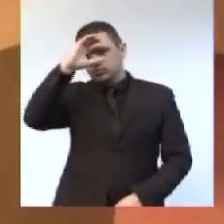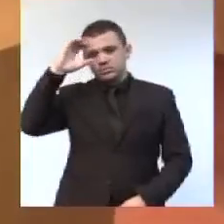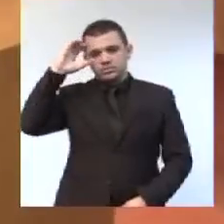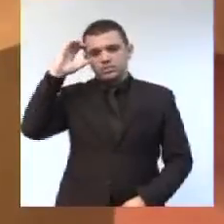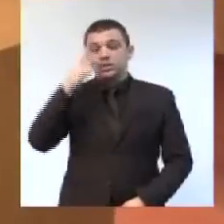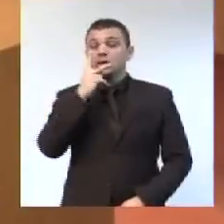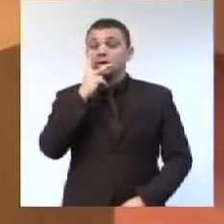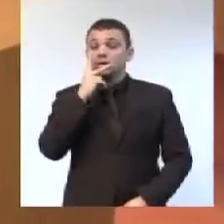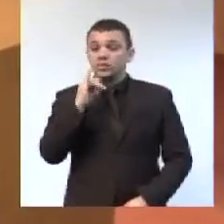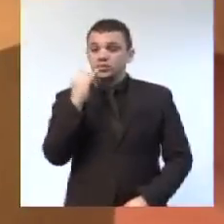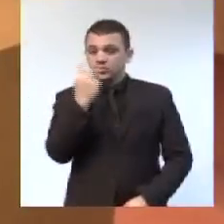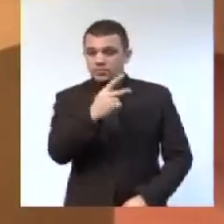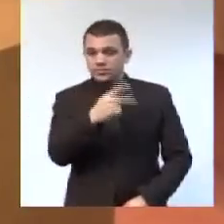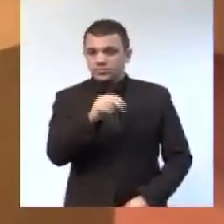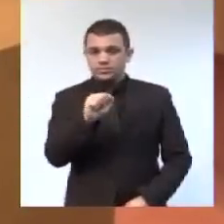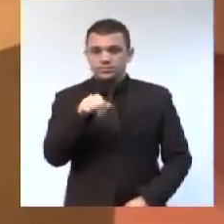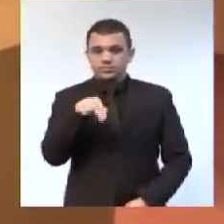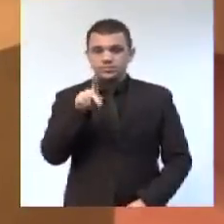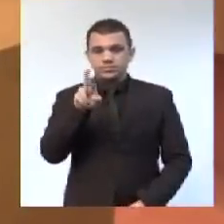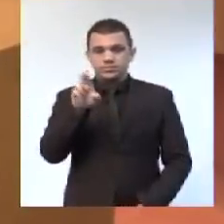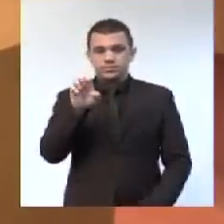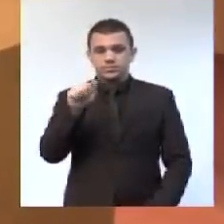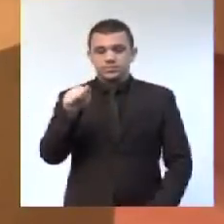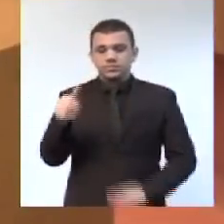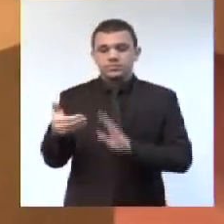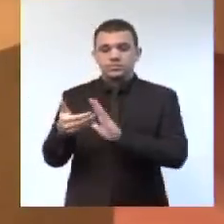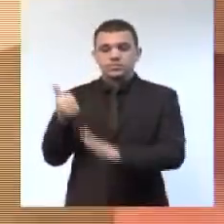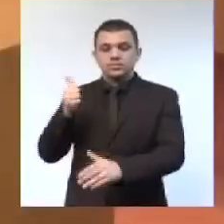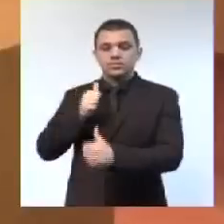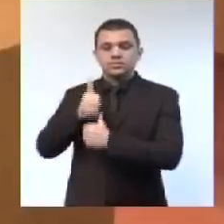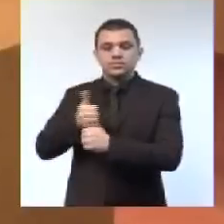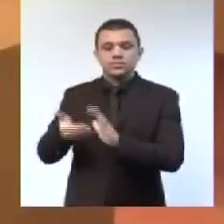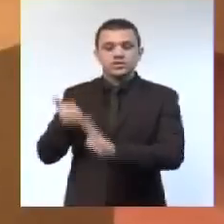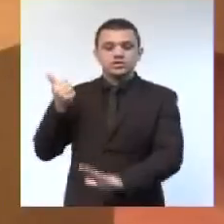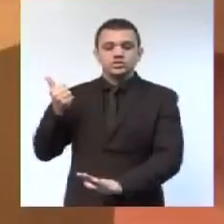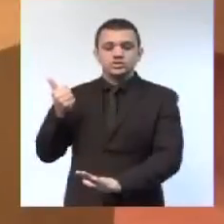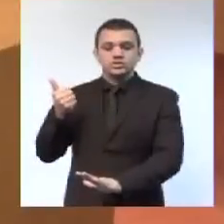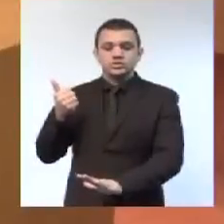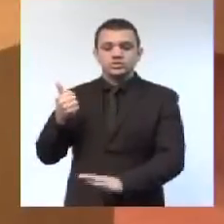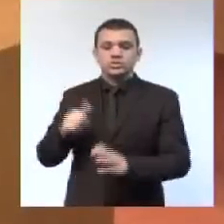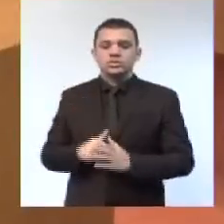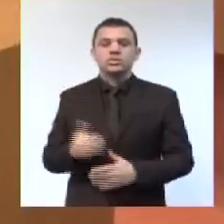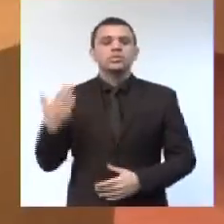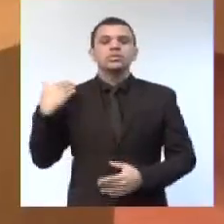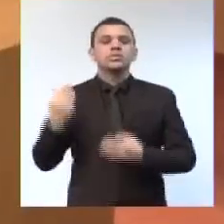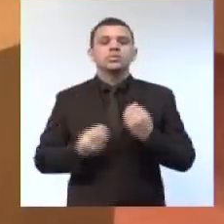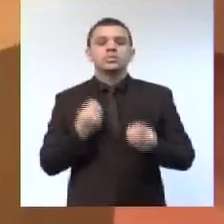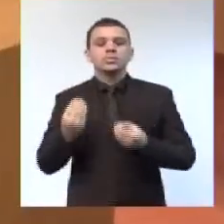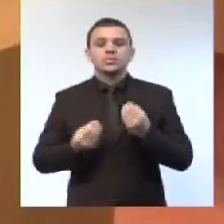E o que eles fizeram naquela época? Ficaram dentro da Câmara Municipal